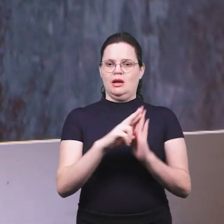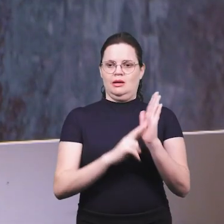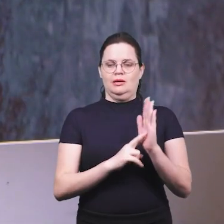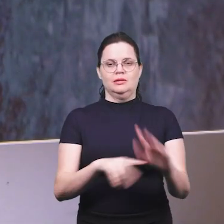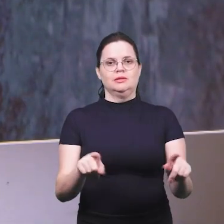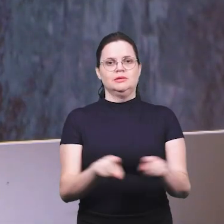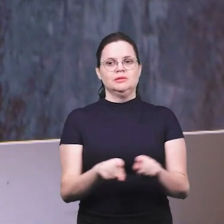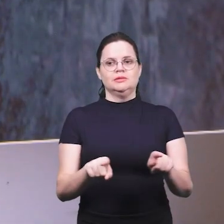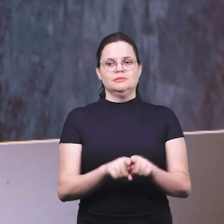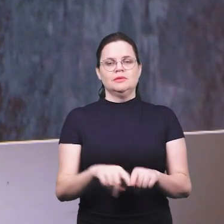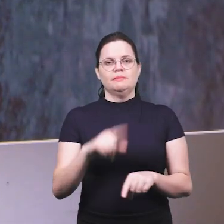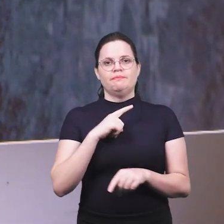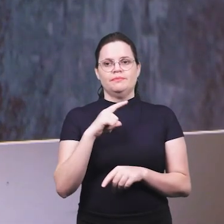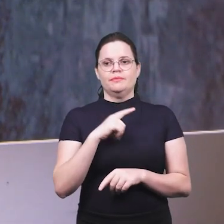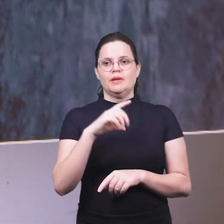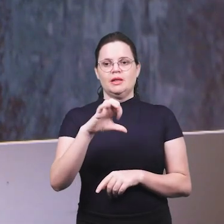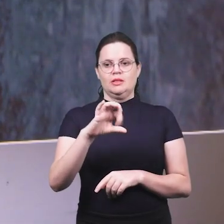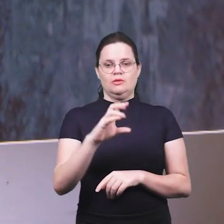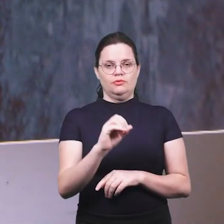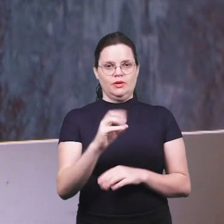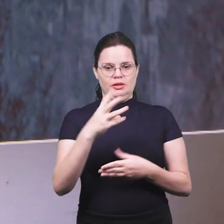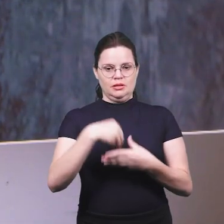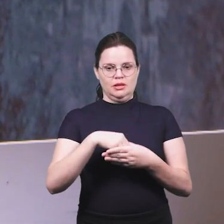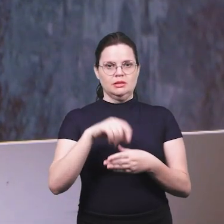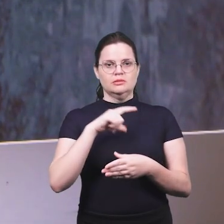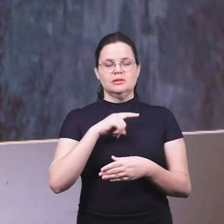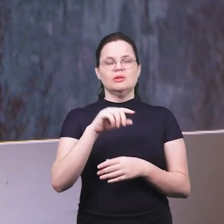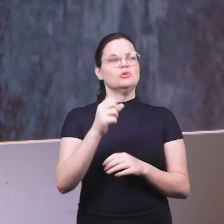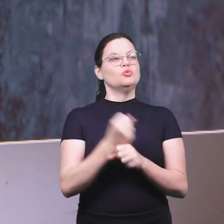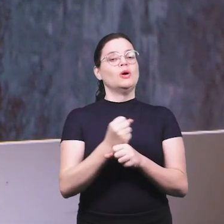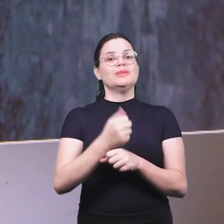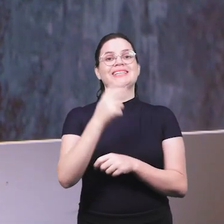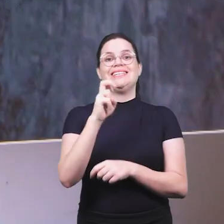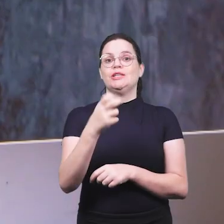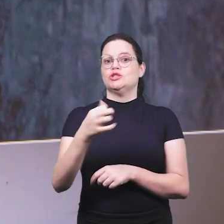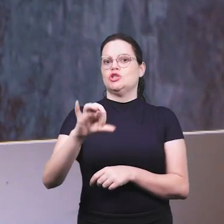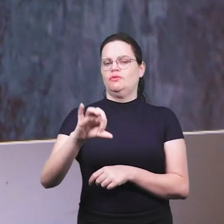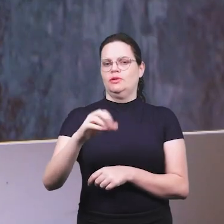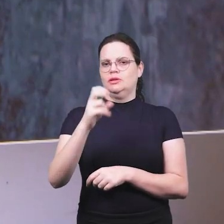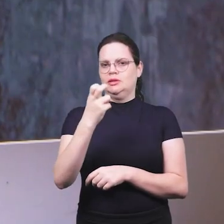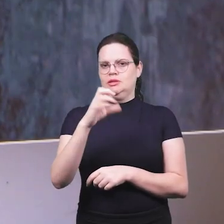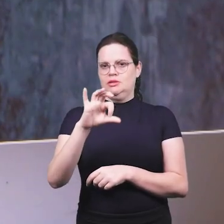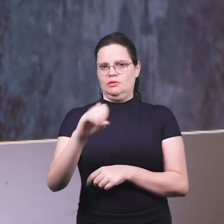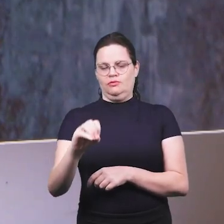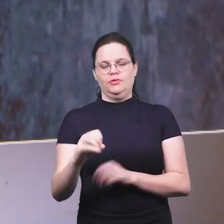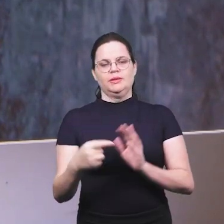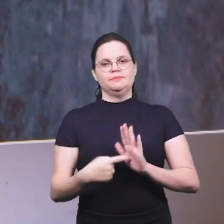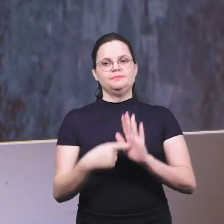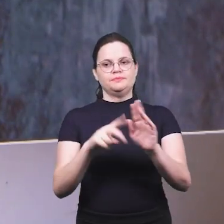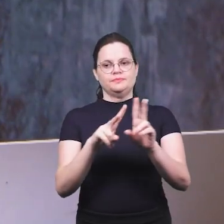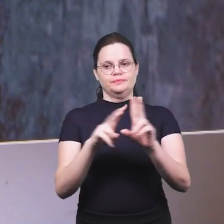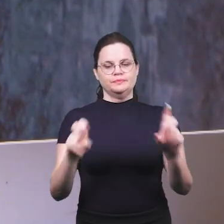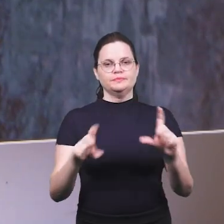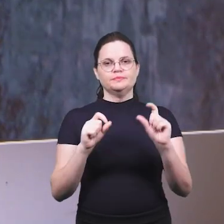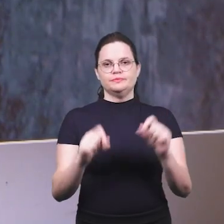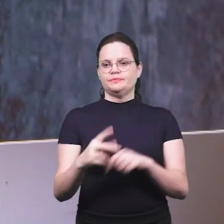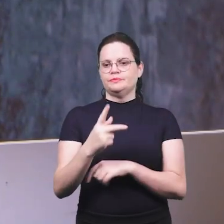590, Gregório estabeleceu esse dogma de purgatório, no 590, usando um dos textos usados, foi de